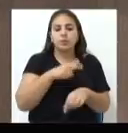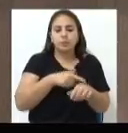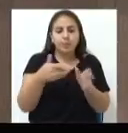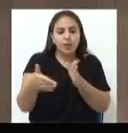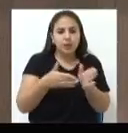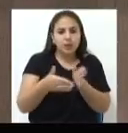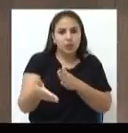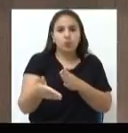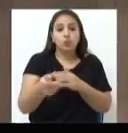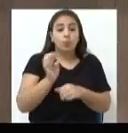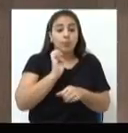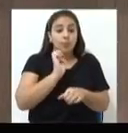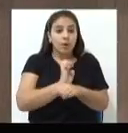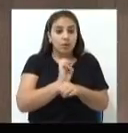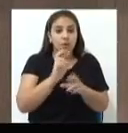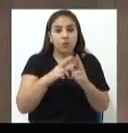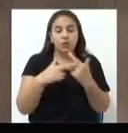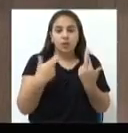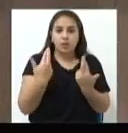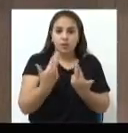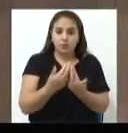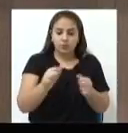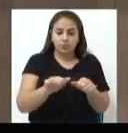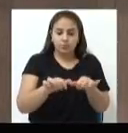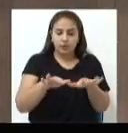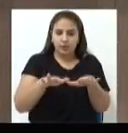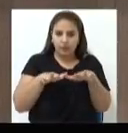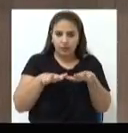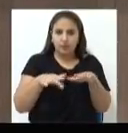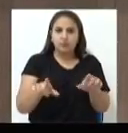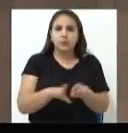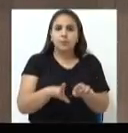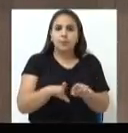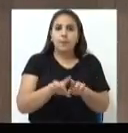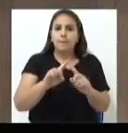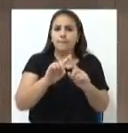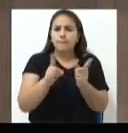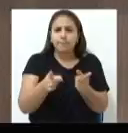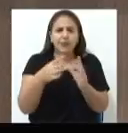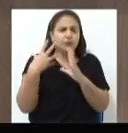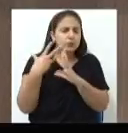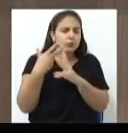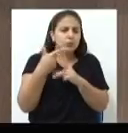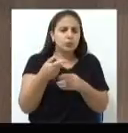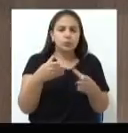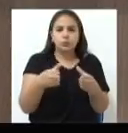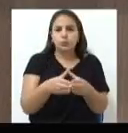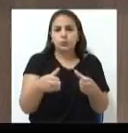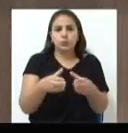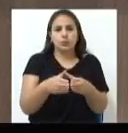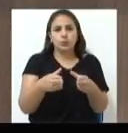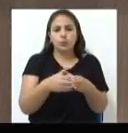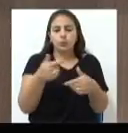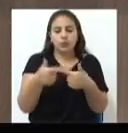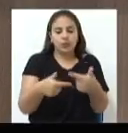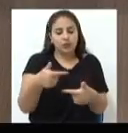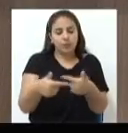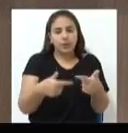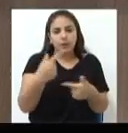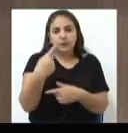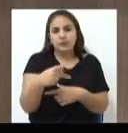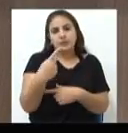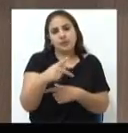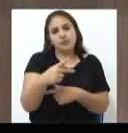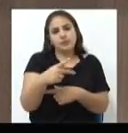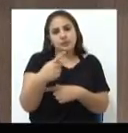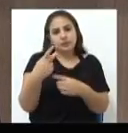interrupção das reuniões, sessões plenárias, mas todo o conjunto de trabalho dessa